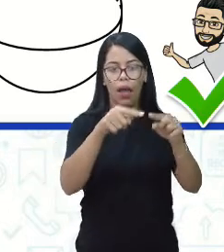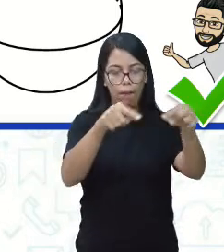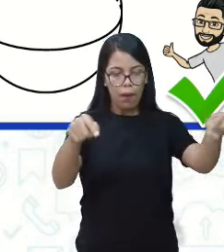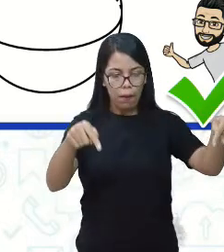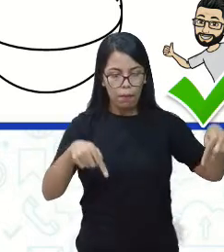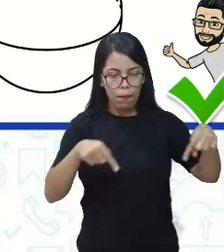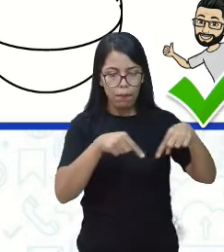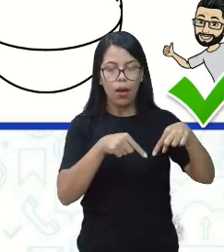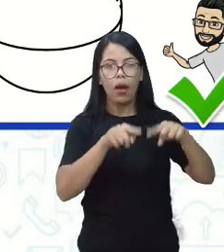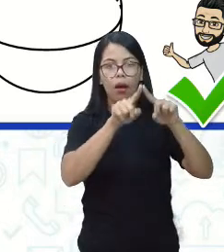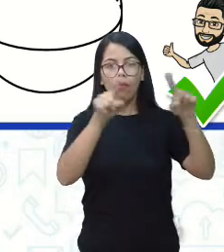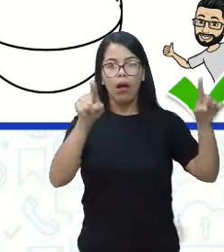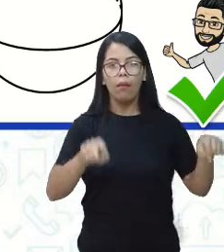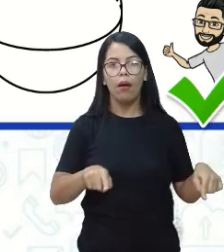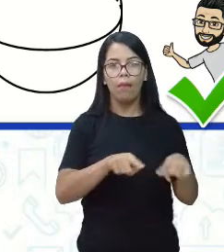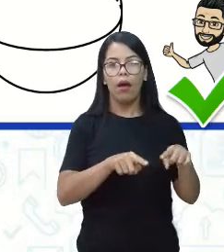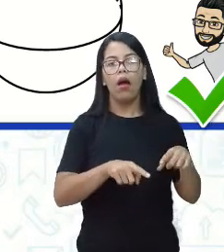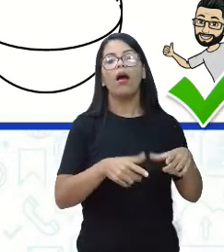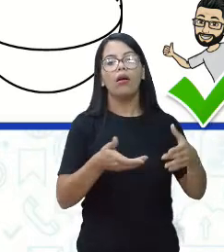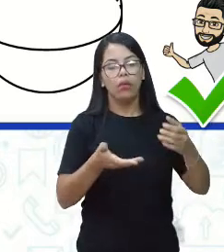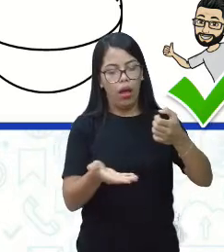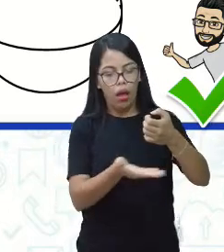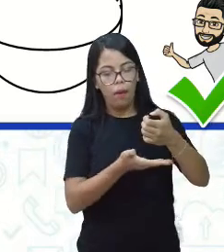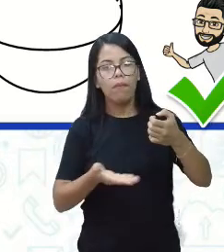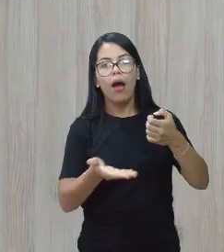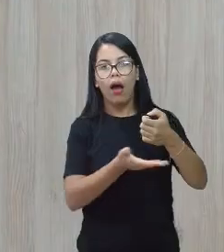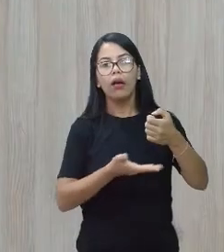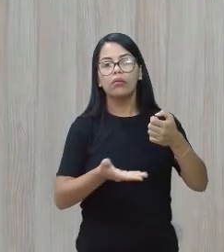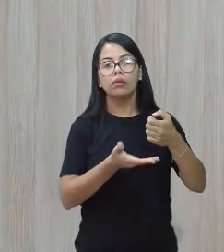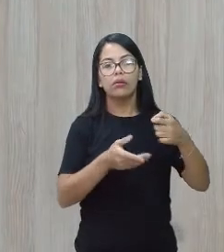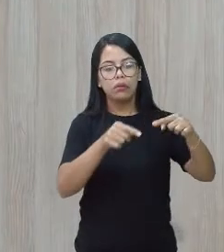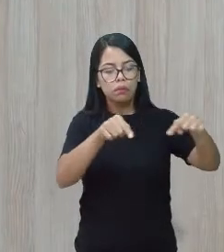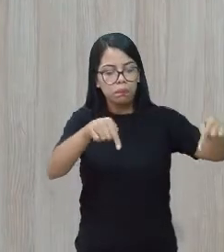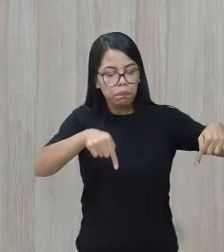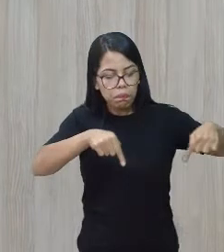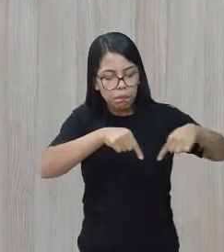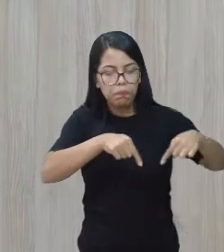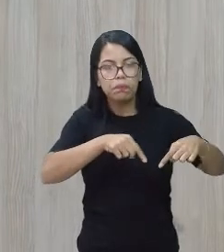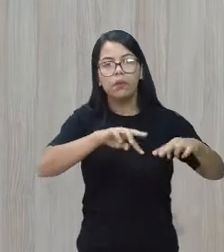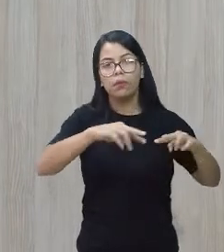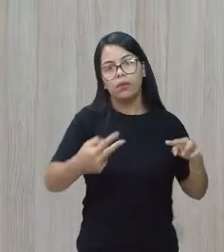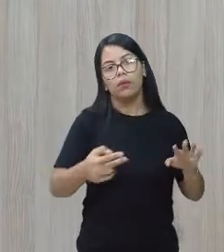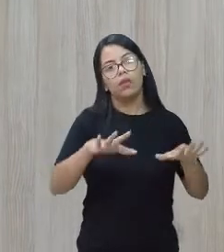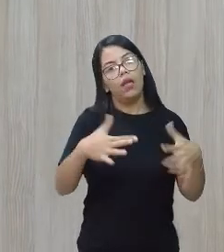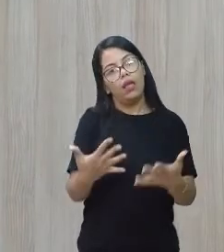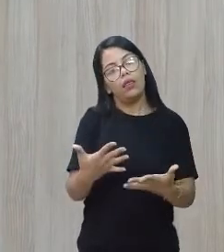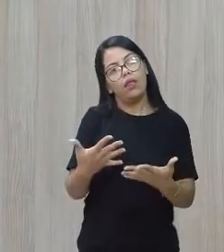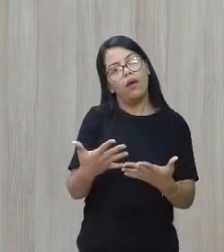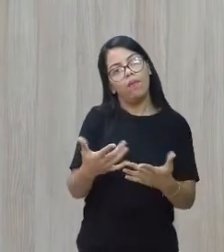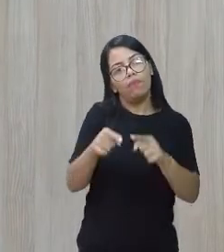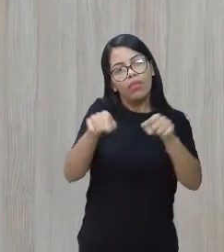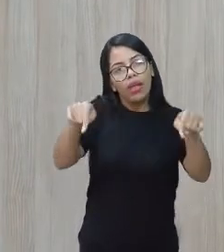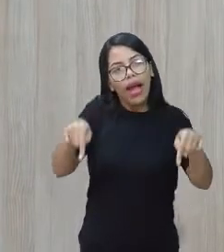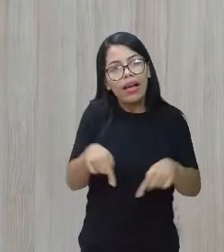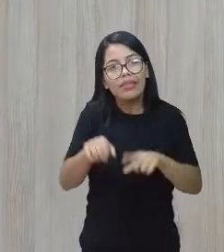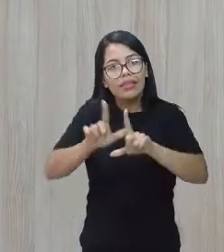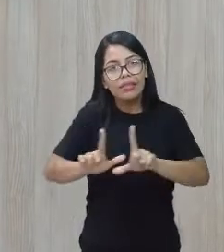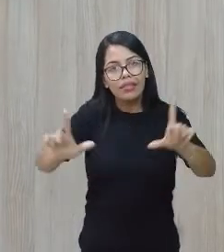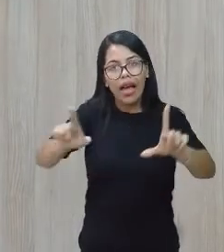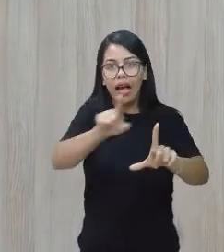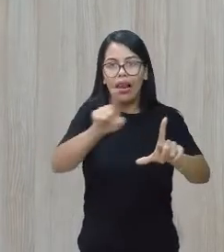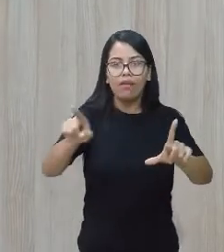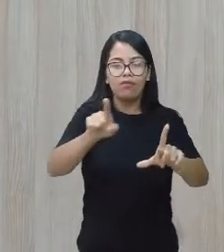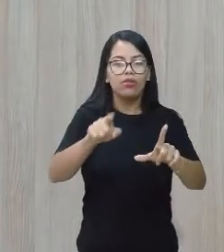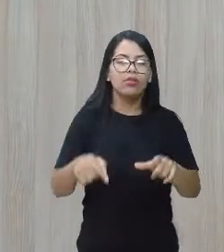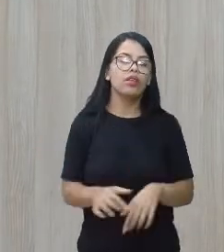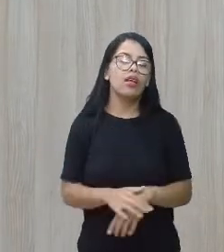segmentos de reta. A sala que você está assistindo a aula agora, ou o quarto que você está assistindo a aula agora, a